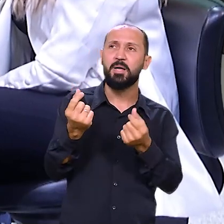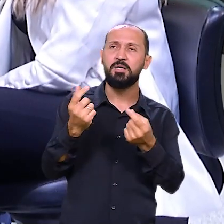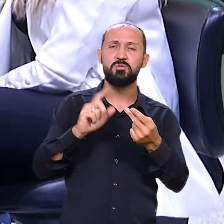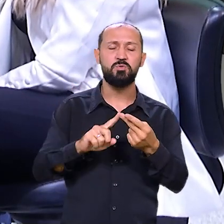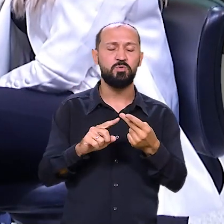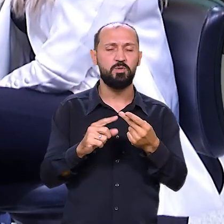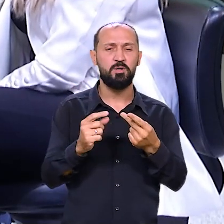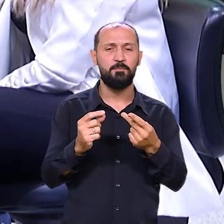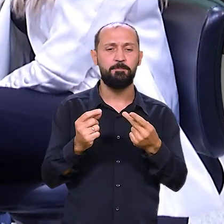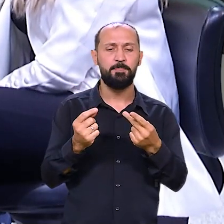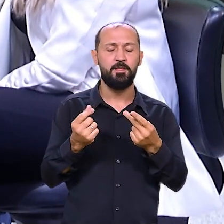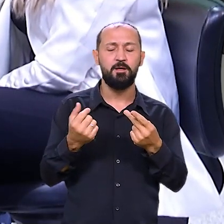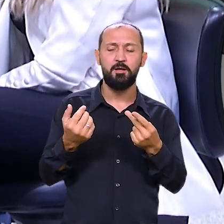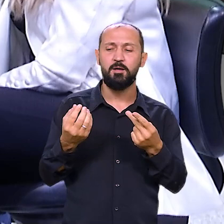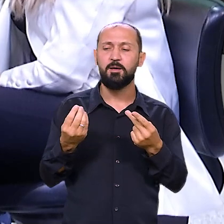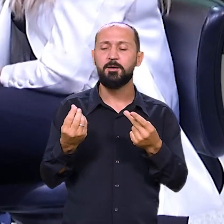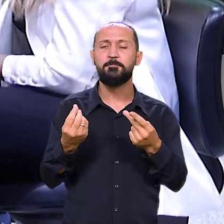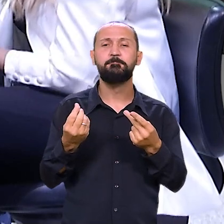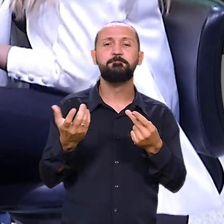Custos,